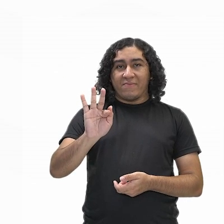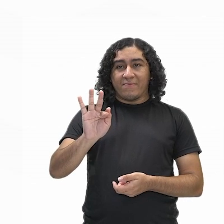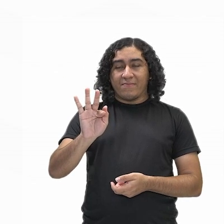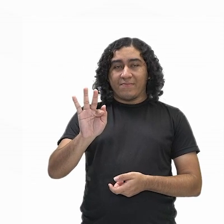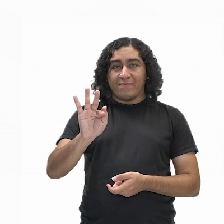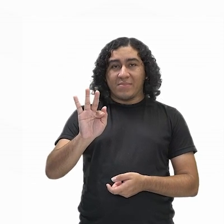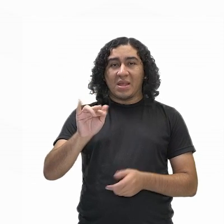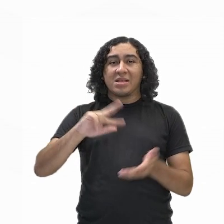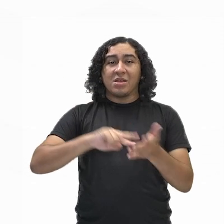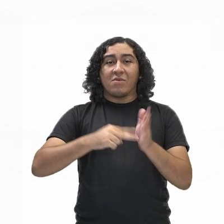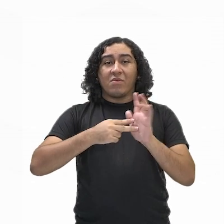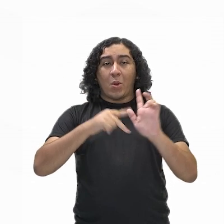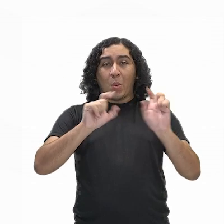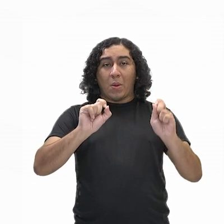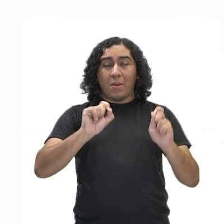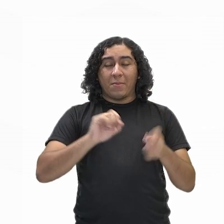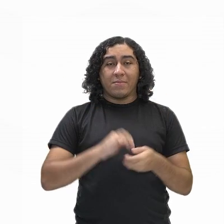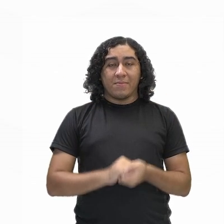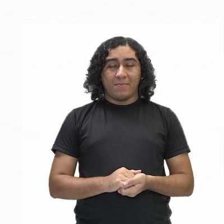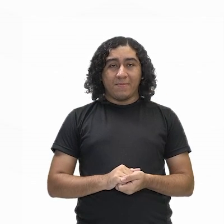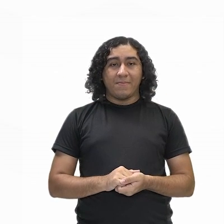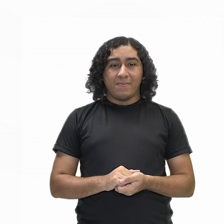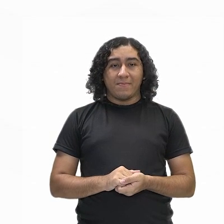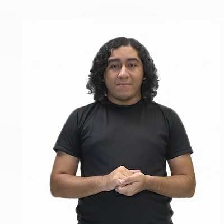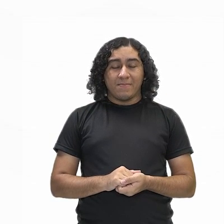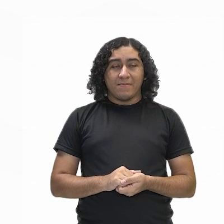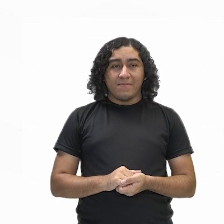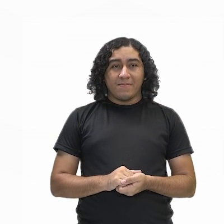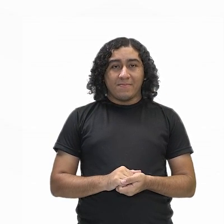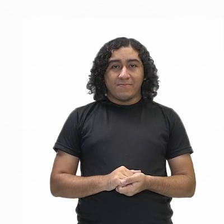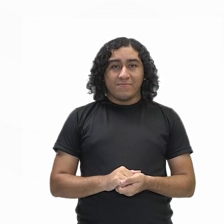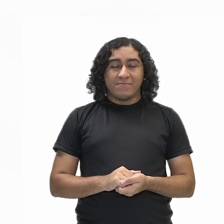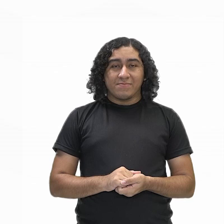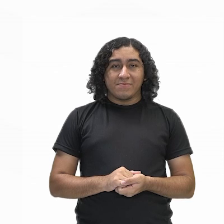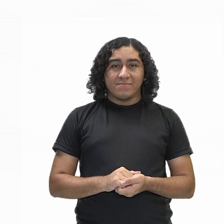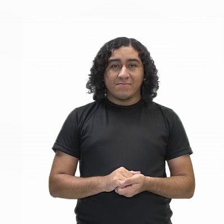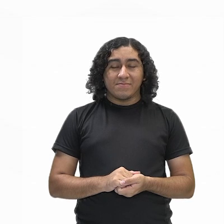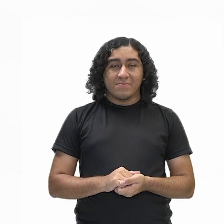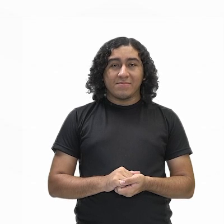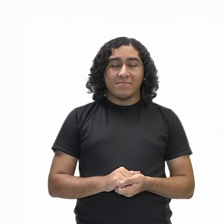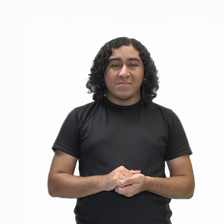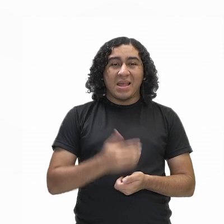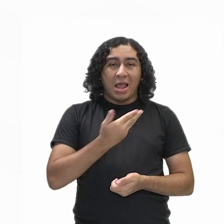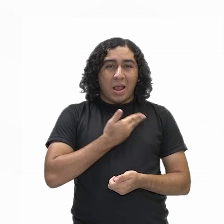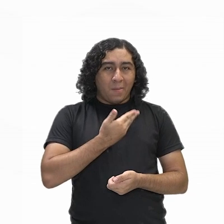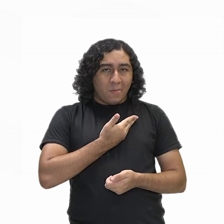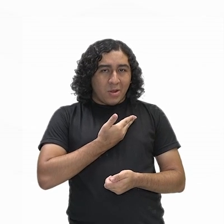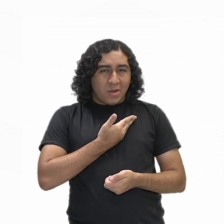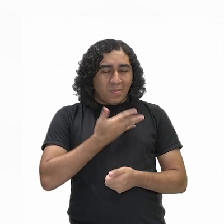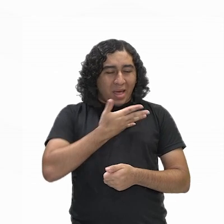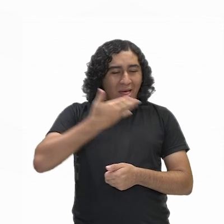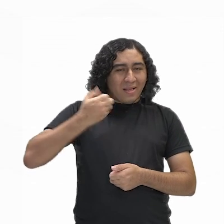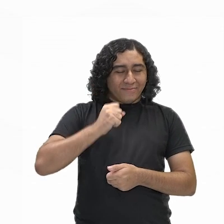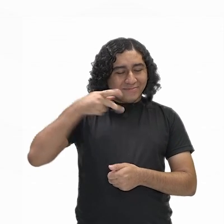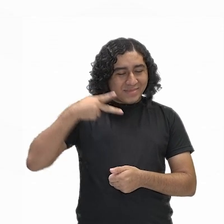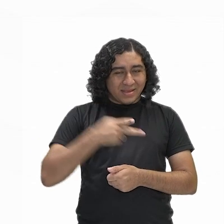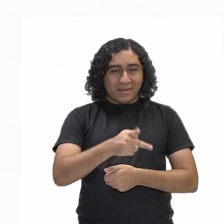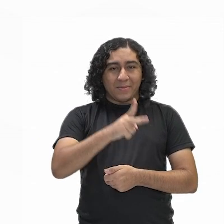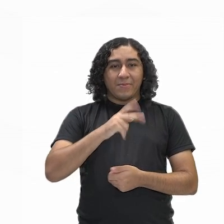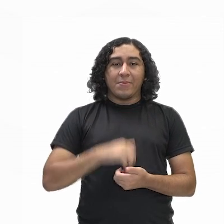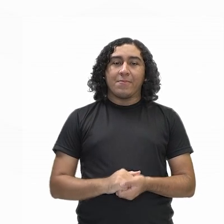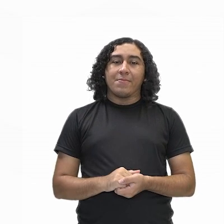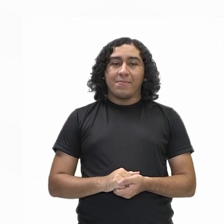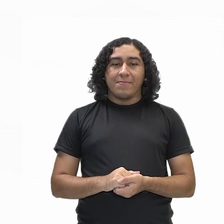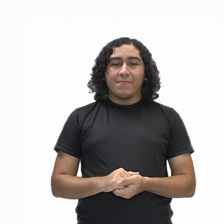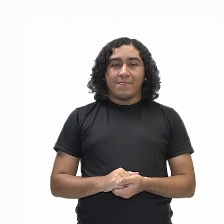essas 3 letrinhas significam Best Friend Forever, que é melhores amigos para sempre. Tem mais